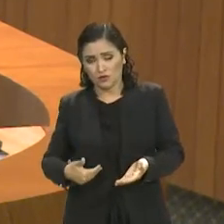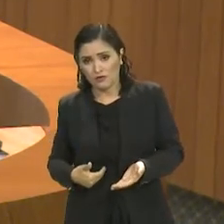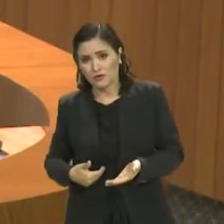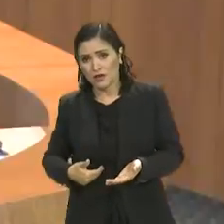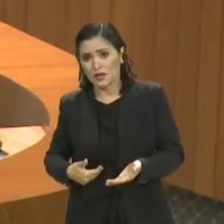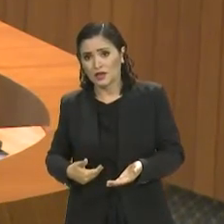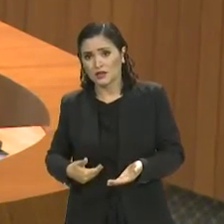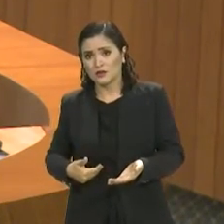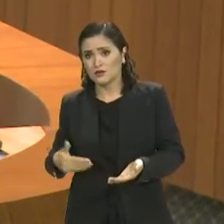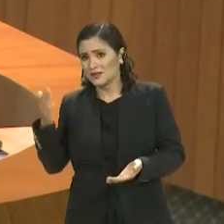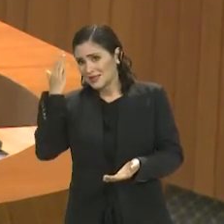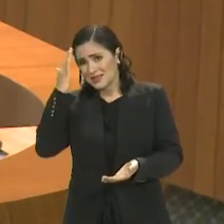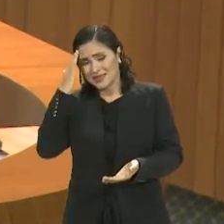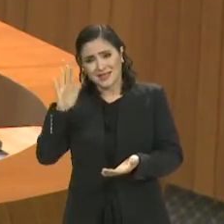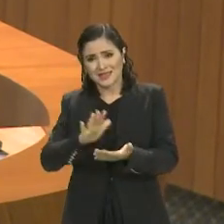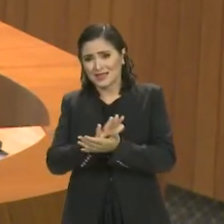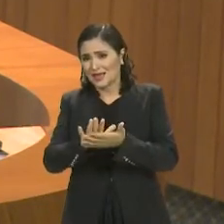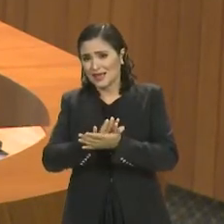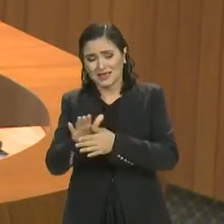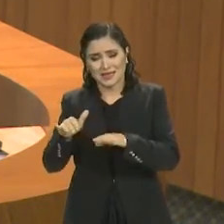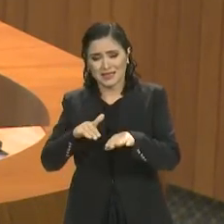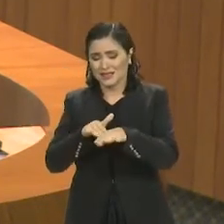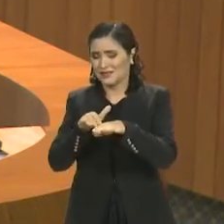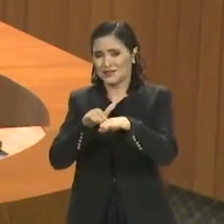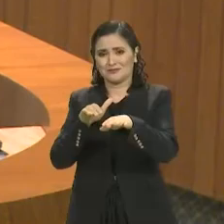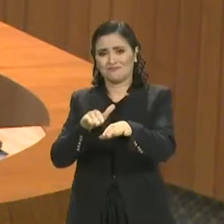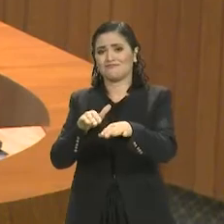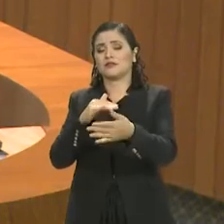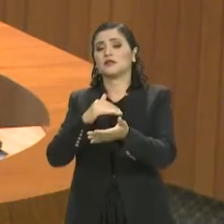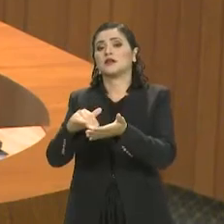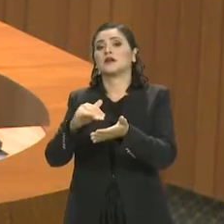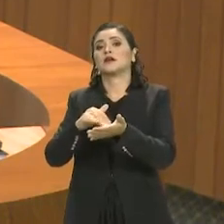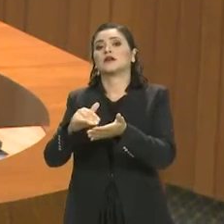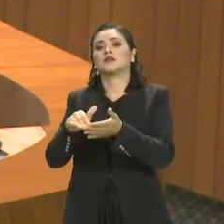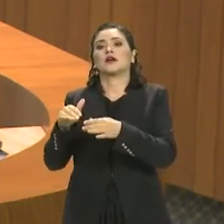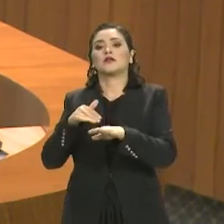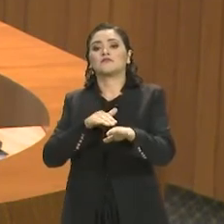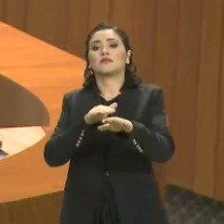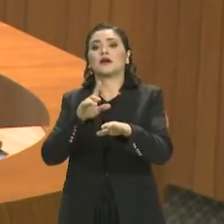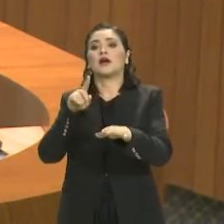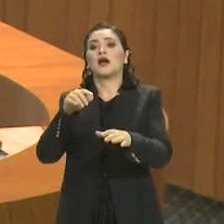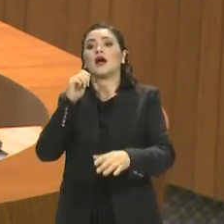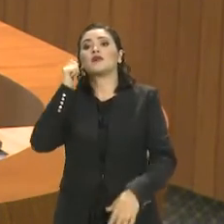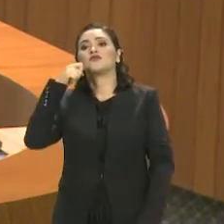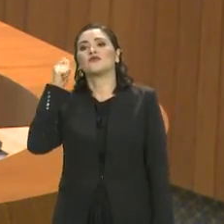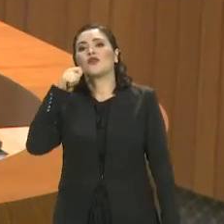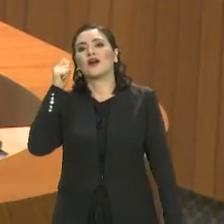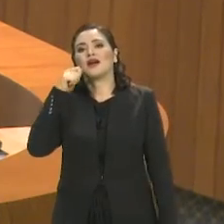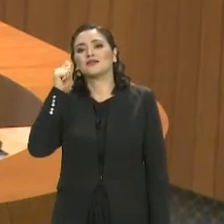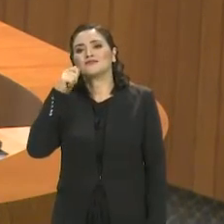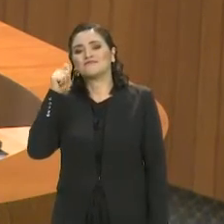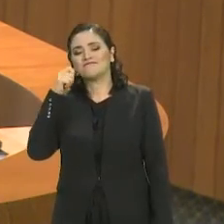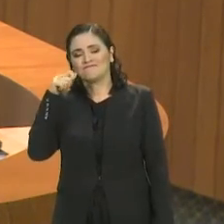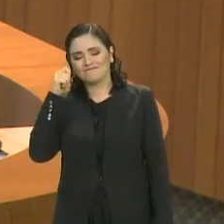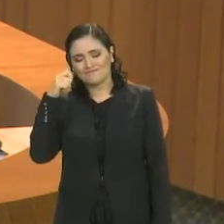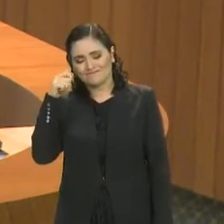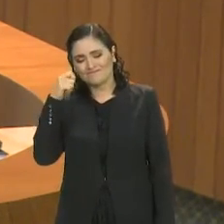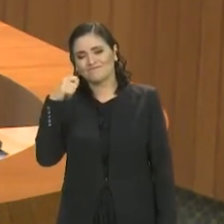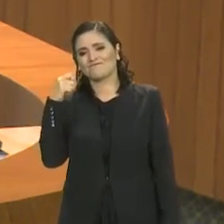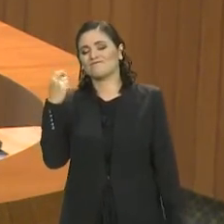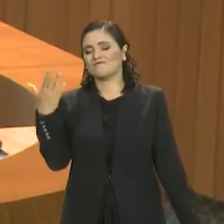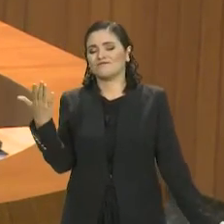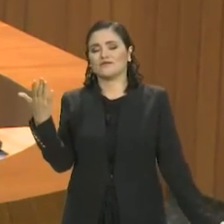entende nada de trânsito. O secretário de transportes é um advogado que não entende completamente nada de trânsito. Então,